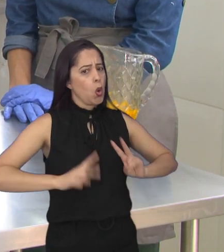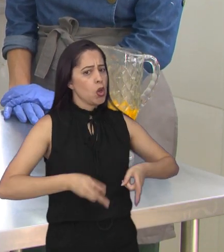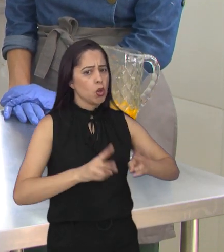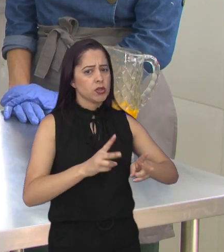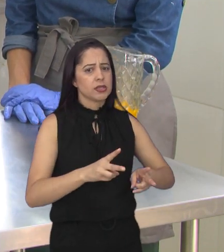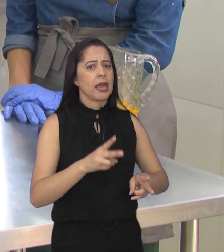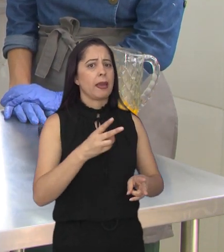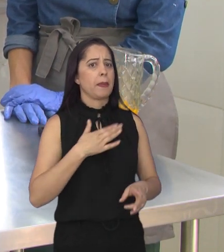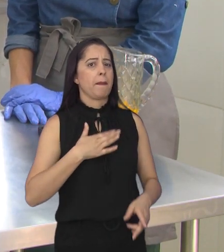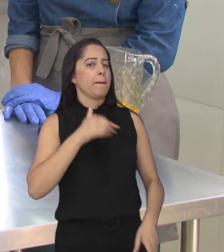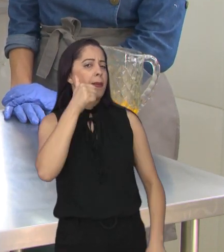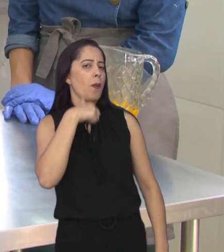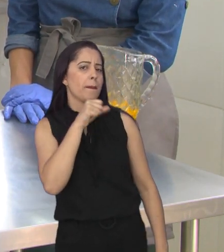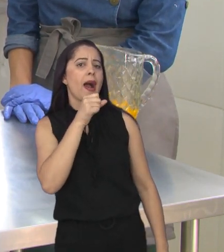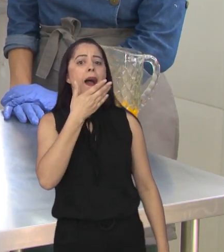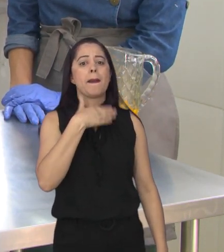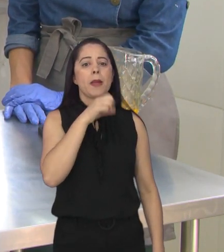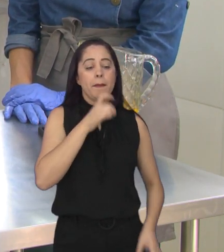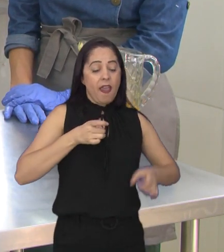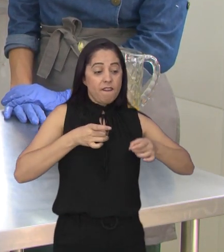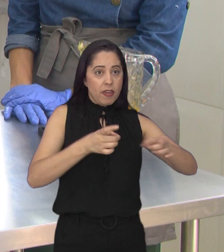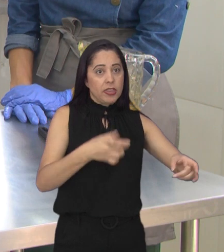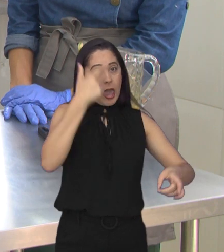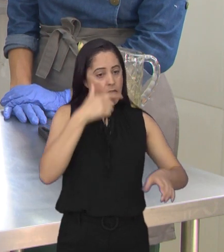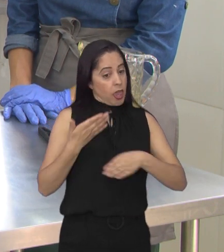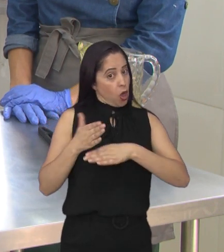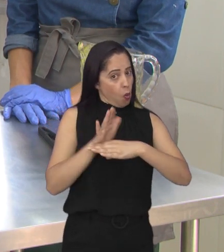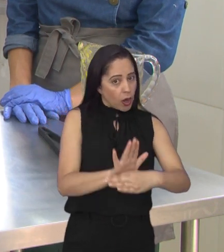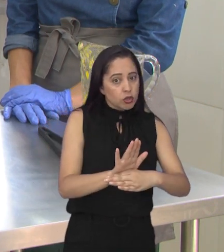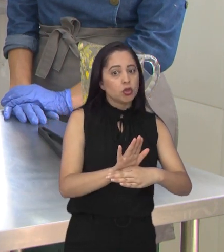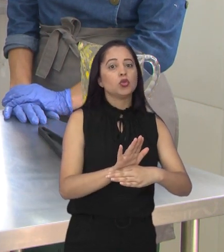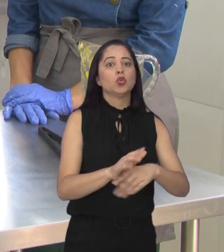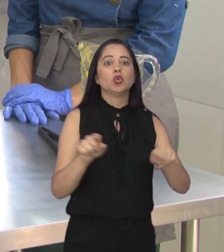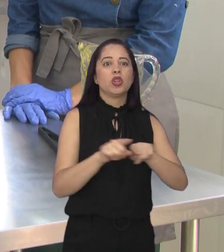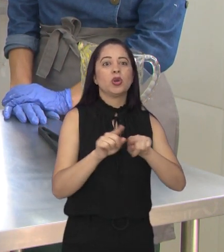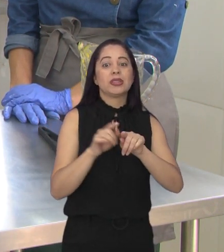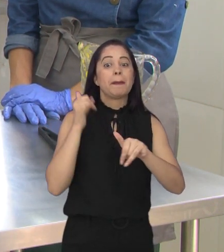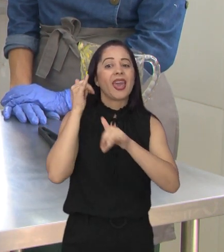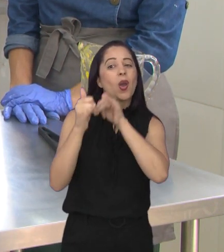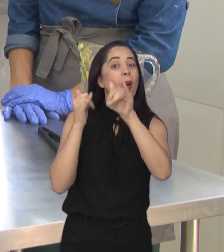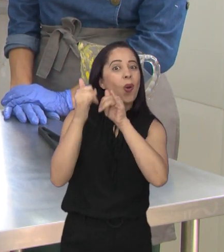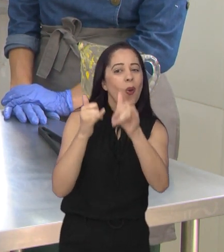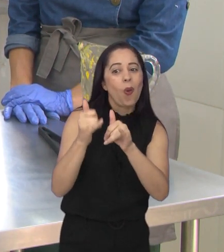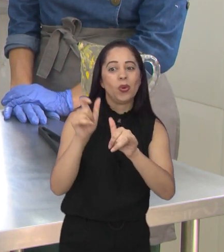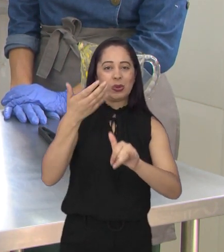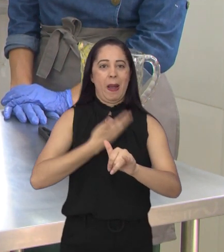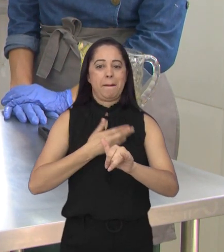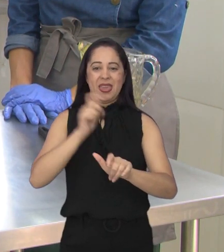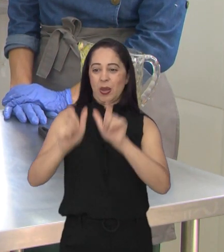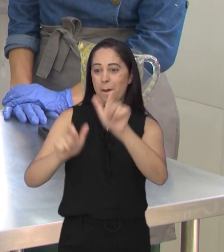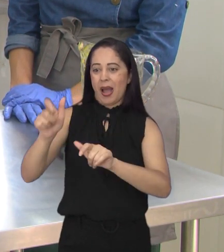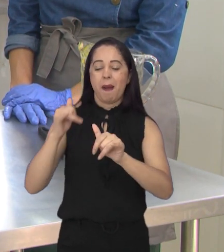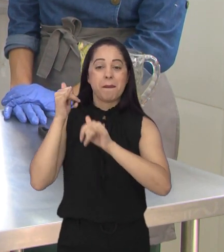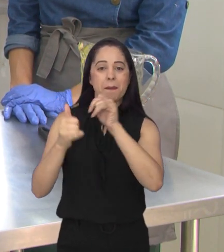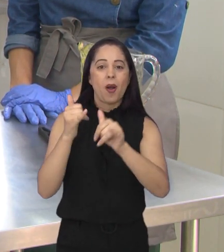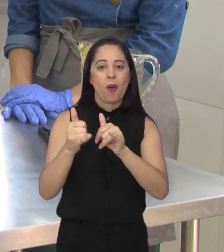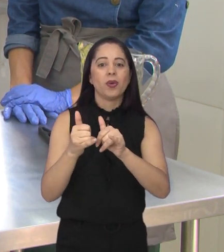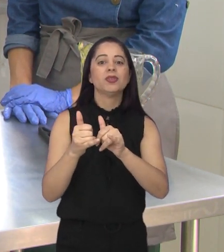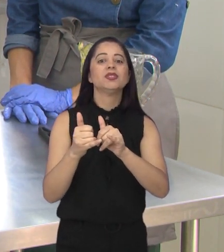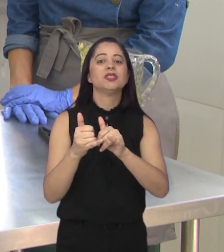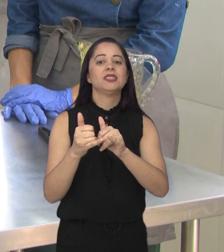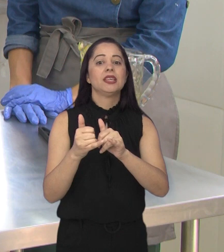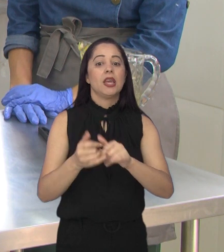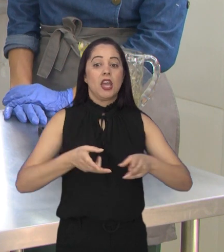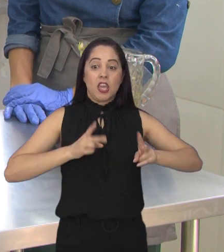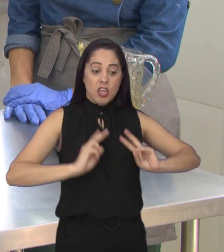Como que foi? Sim, desde o começo eu tava lá com meus pais, ajudando eles nas vendas, contando um pouco pros meus amigos, contando a história.